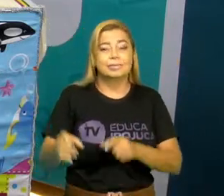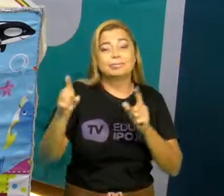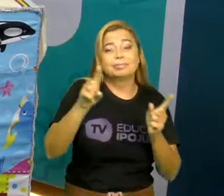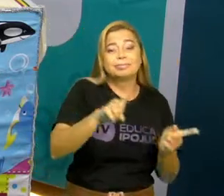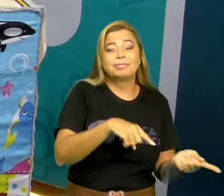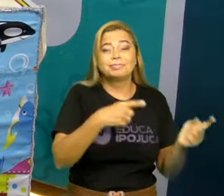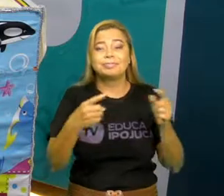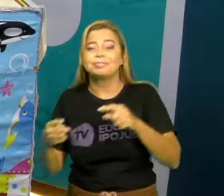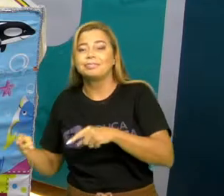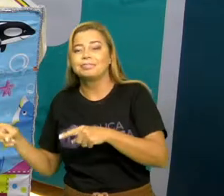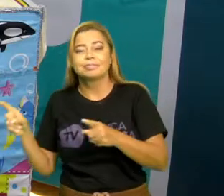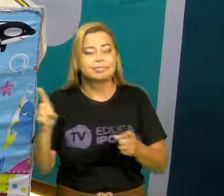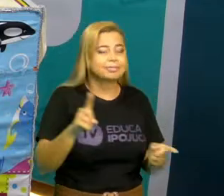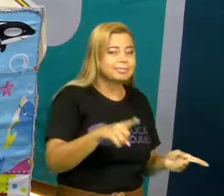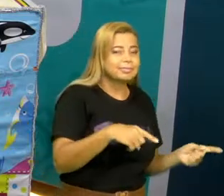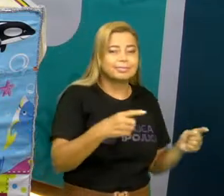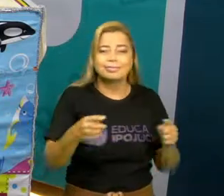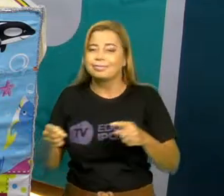Vamos!